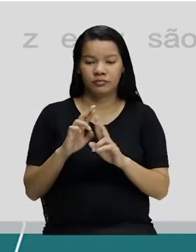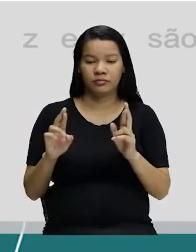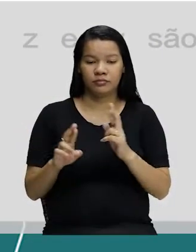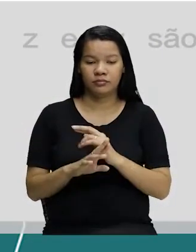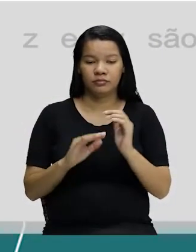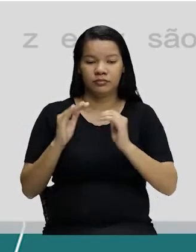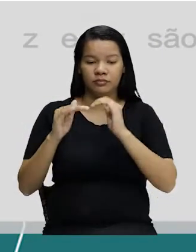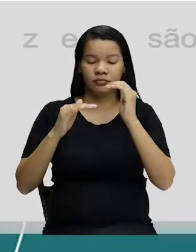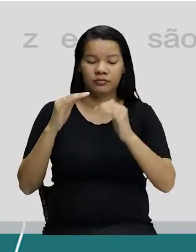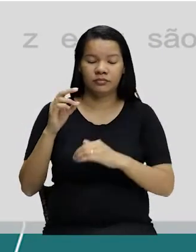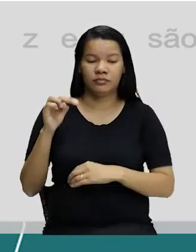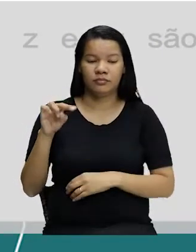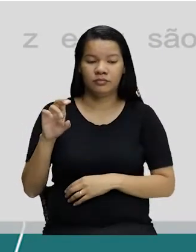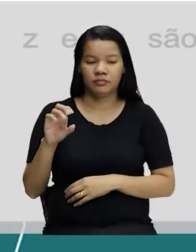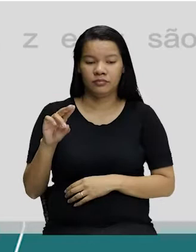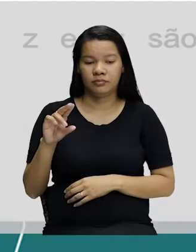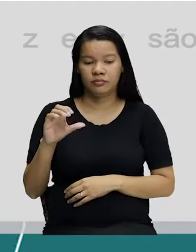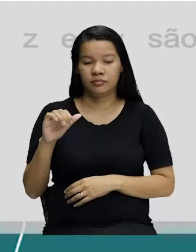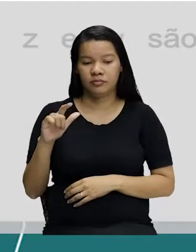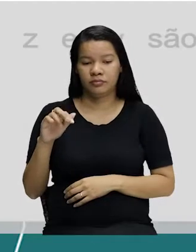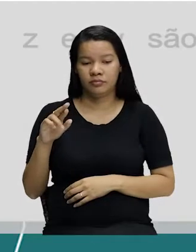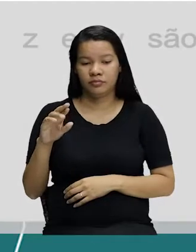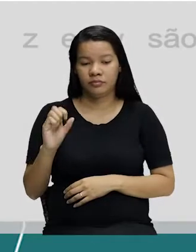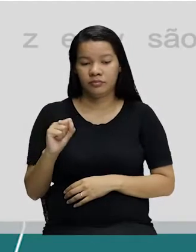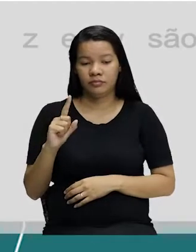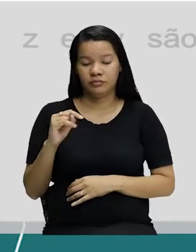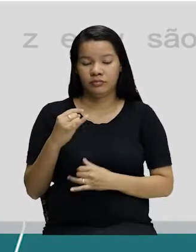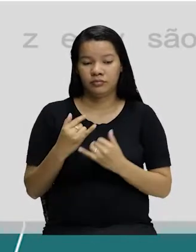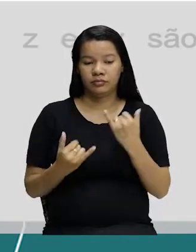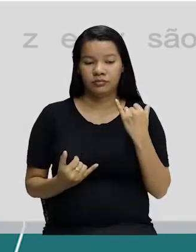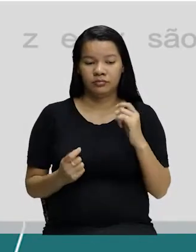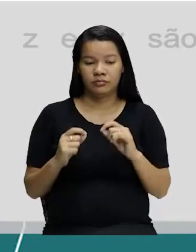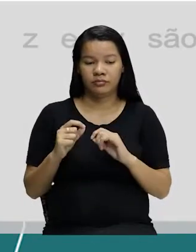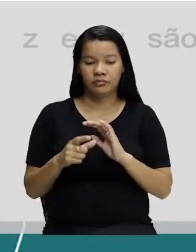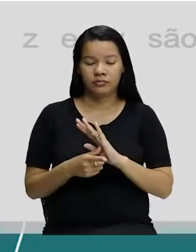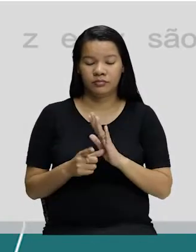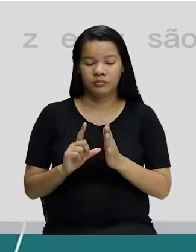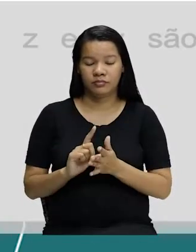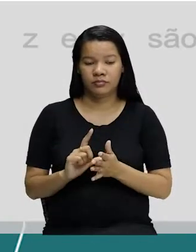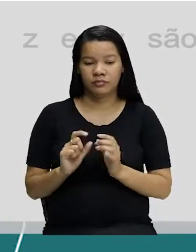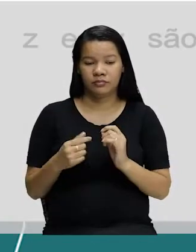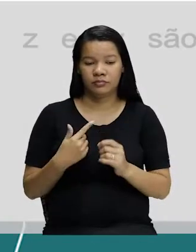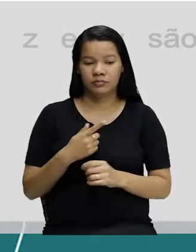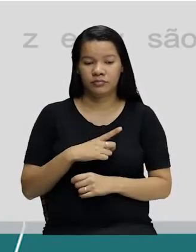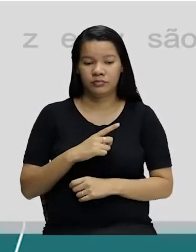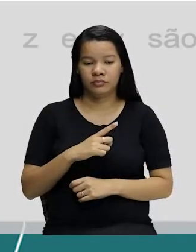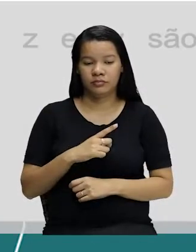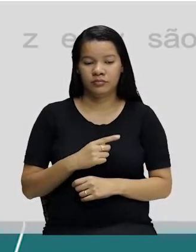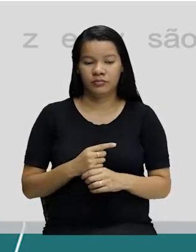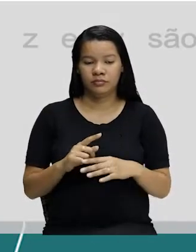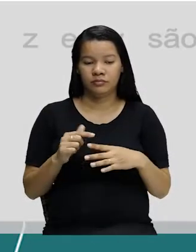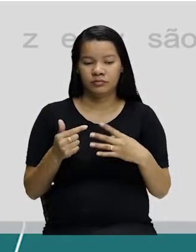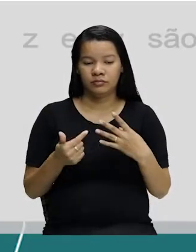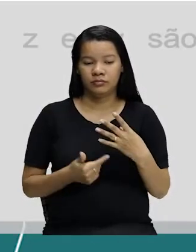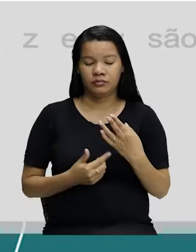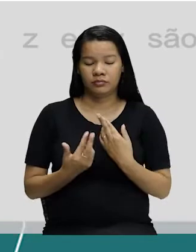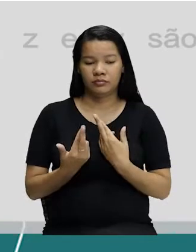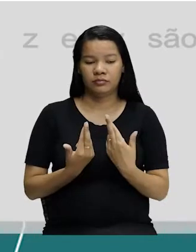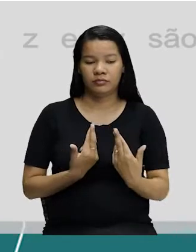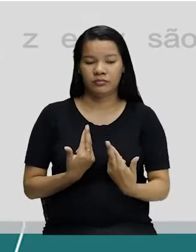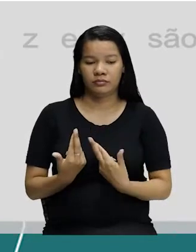nucleares. Então, uma questão parecida com a anterior, certo? Nós temos 4